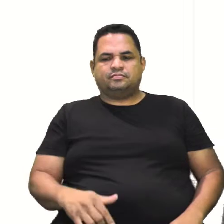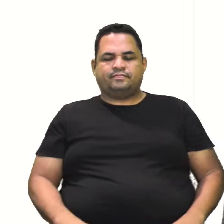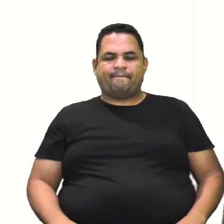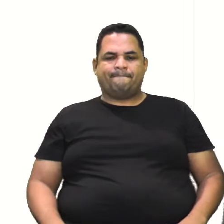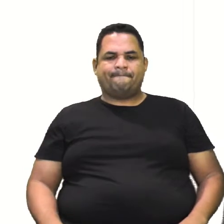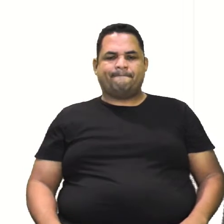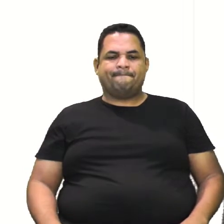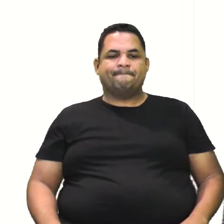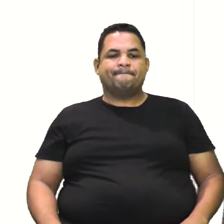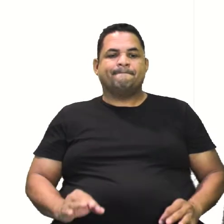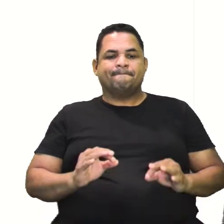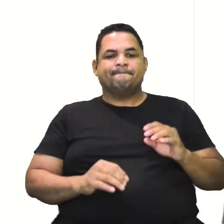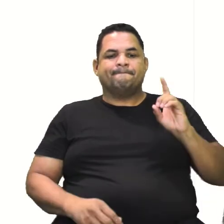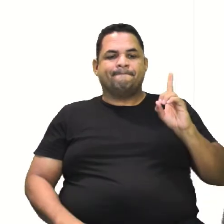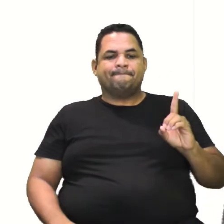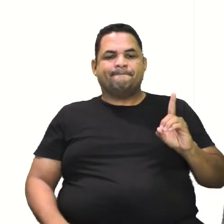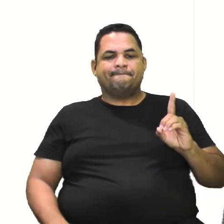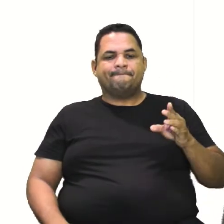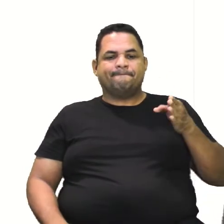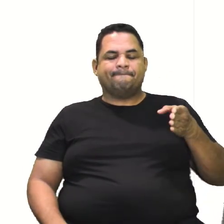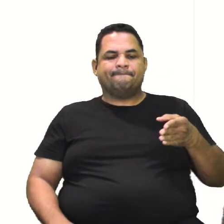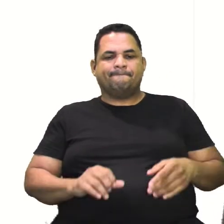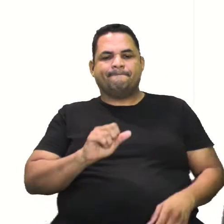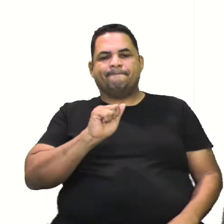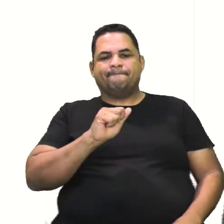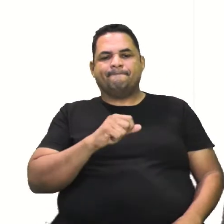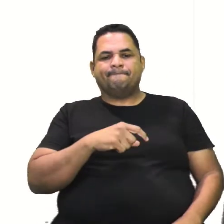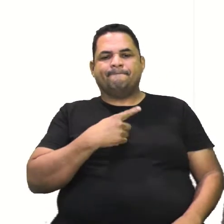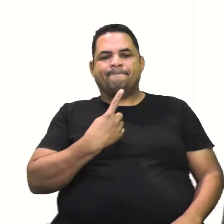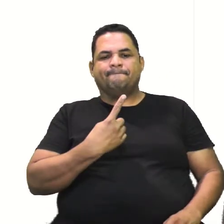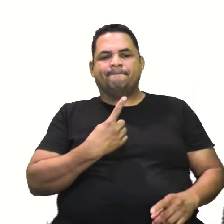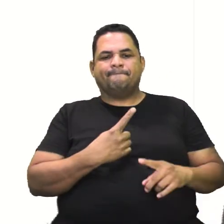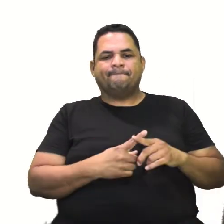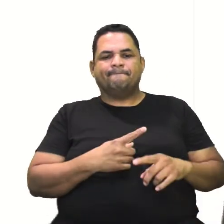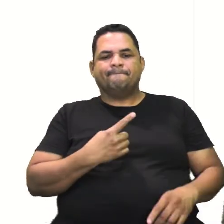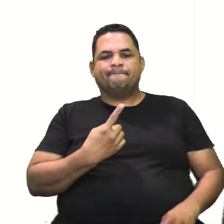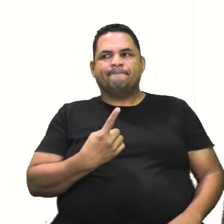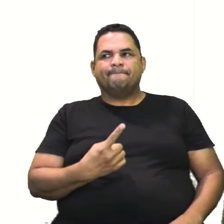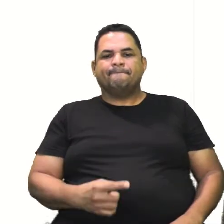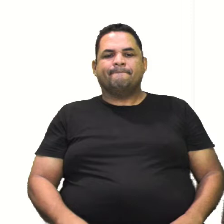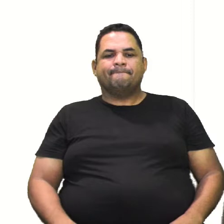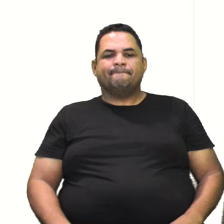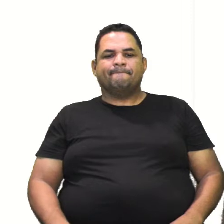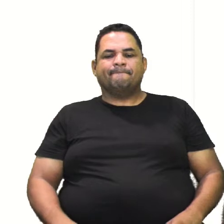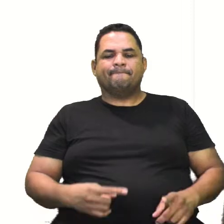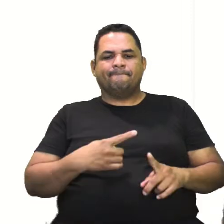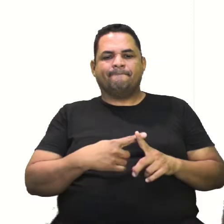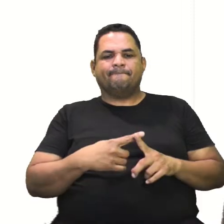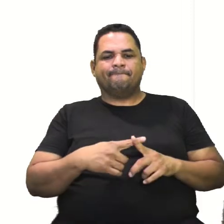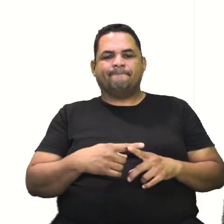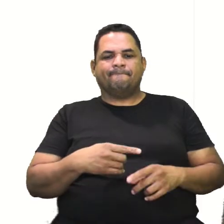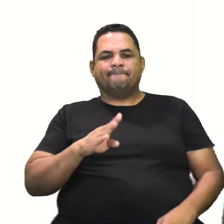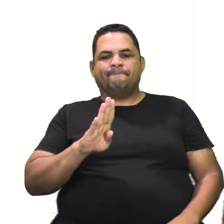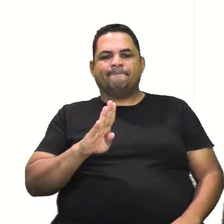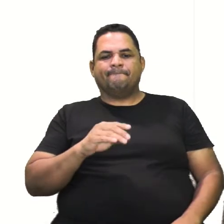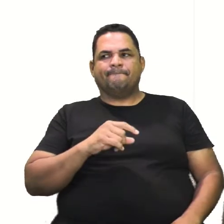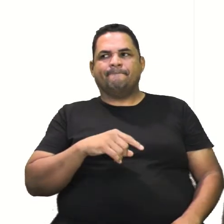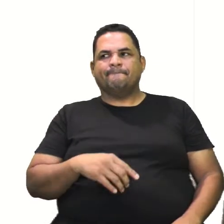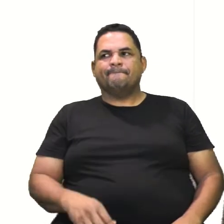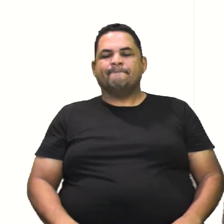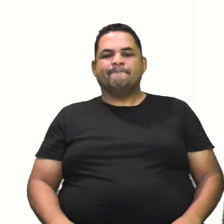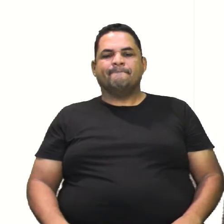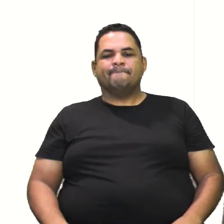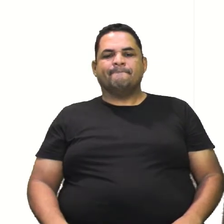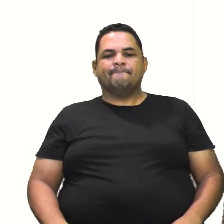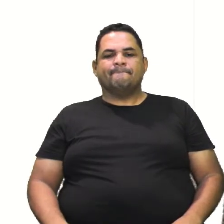ao quadrado. Distância vai ser igual. Quem é o A? 1 vezes o X do ponto. 1. Mais, quem é o B? B é 1